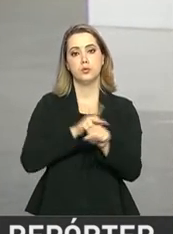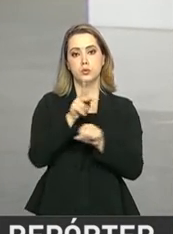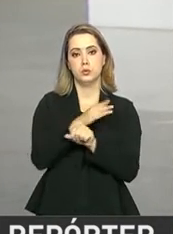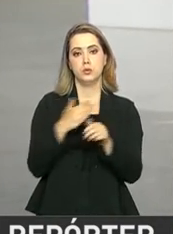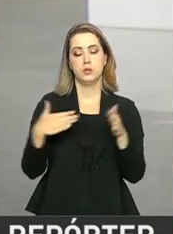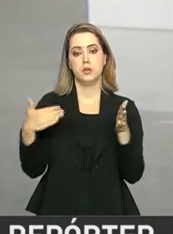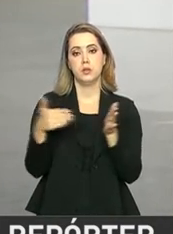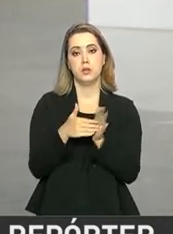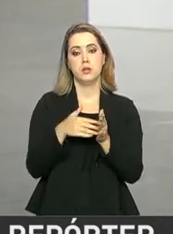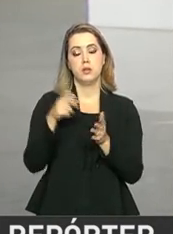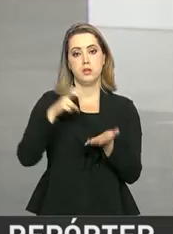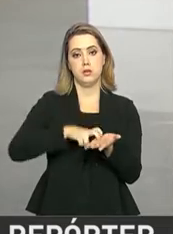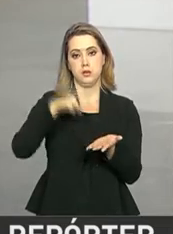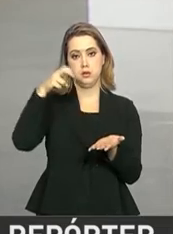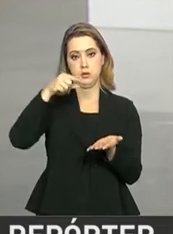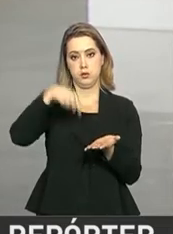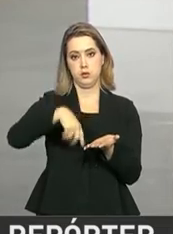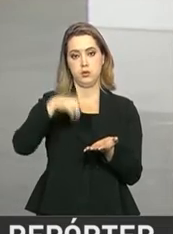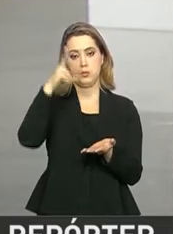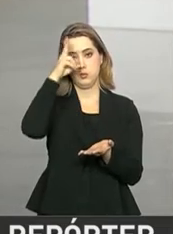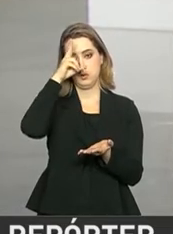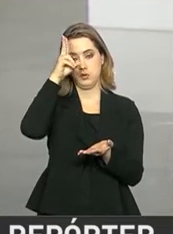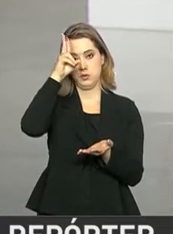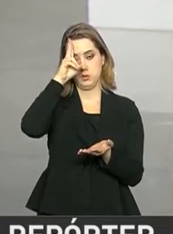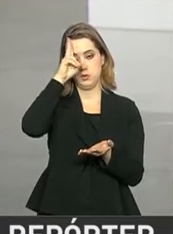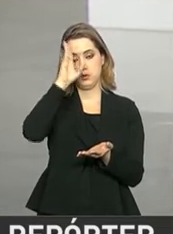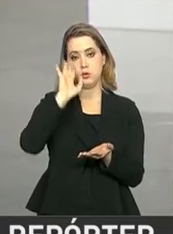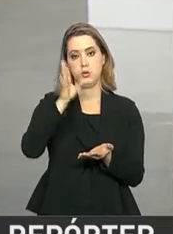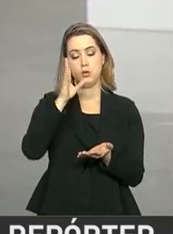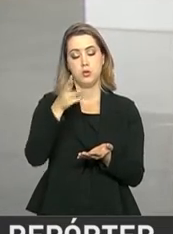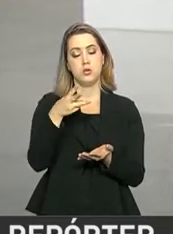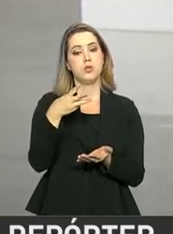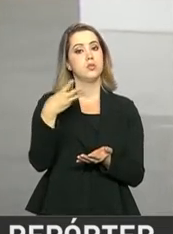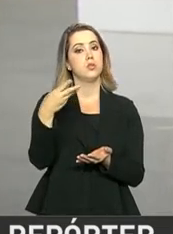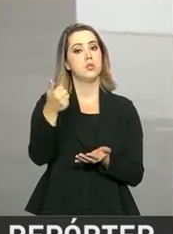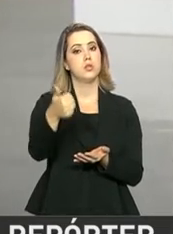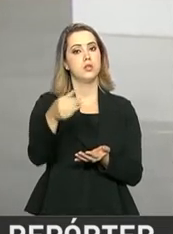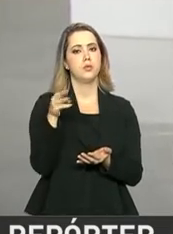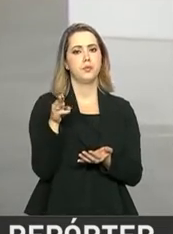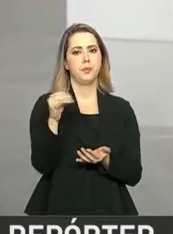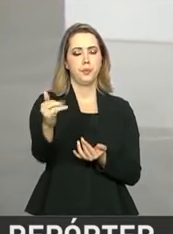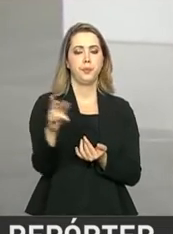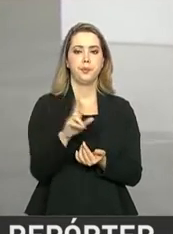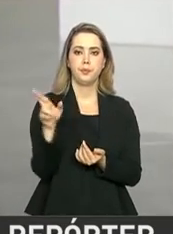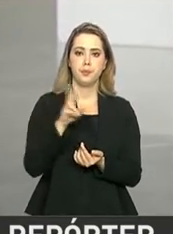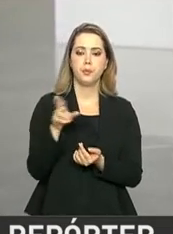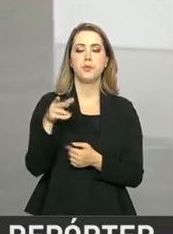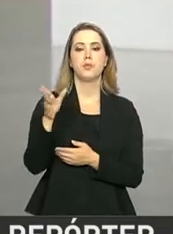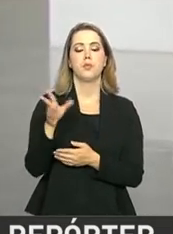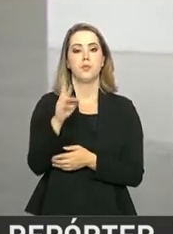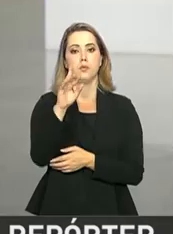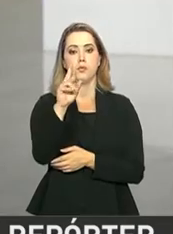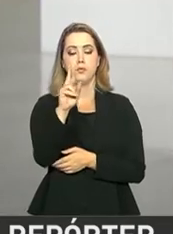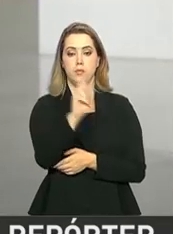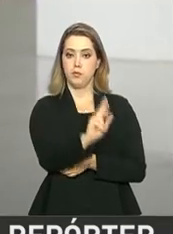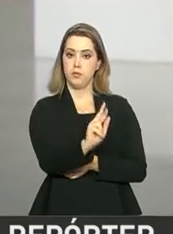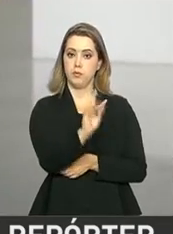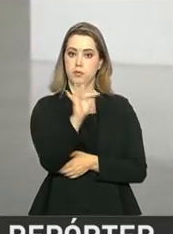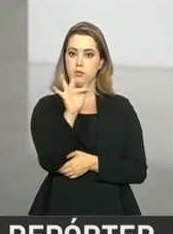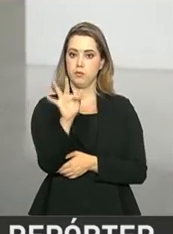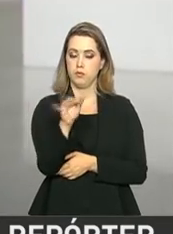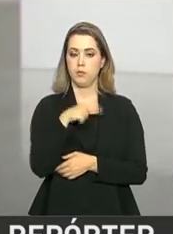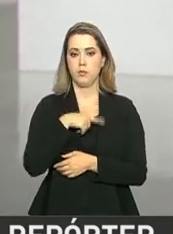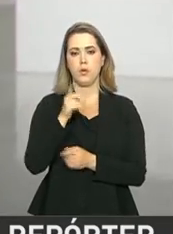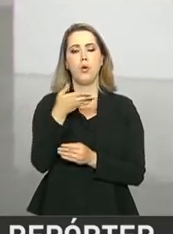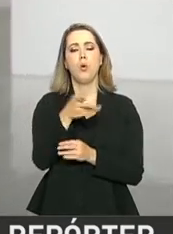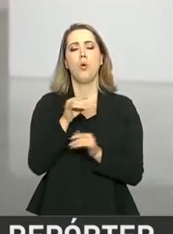já rendeu mais de 33 bilhões de reais ao governo. A informação é da Receita Federal. A regularização aplica-se aos